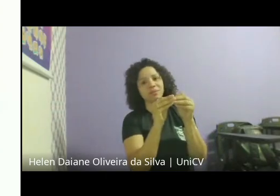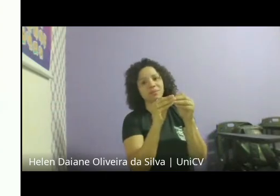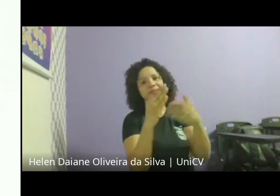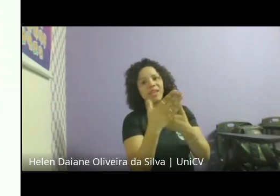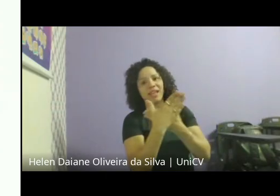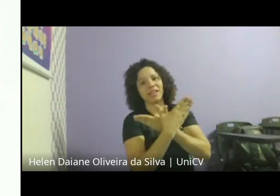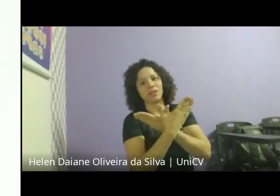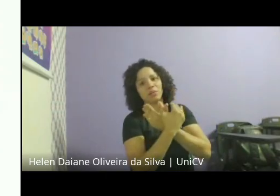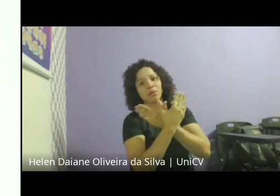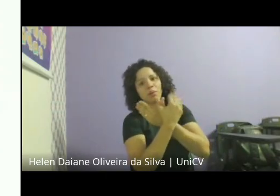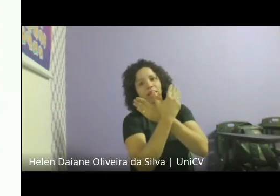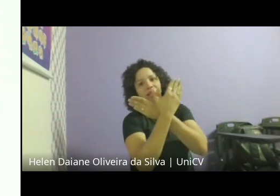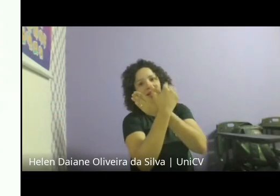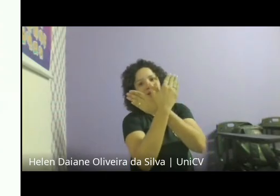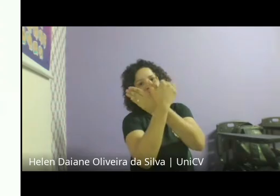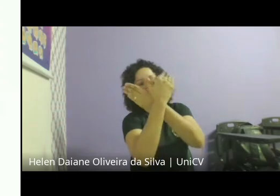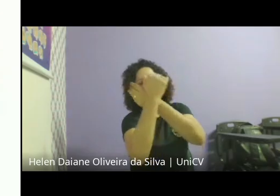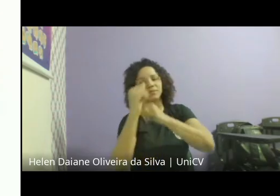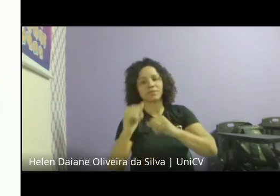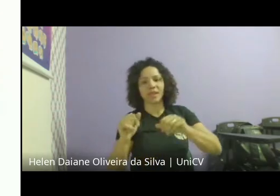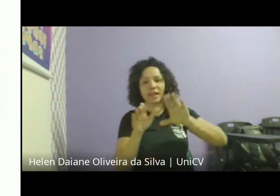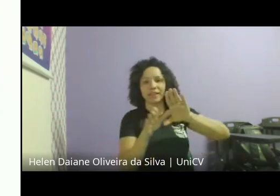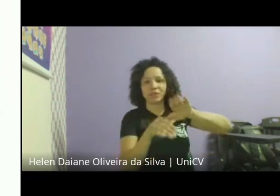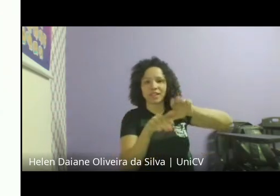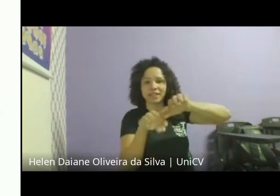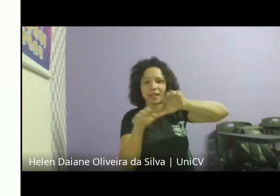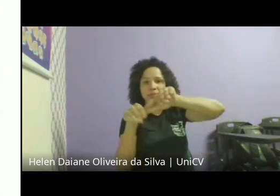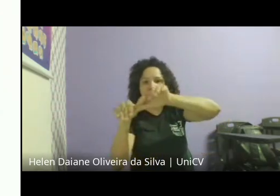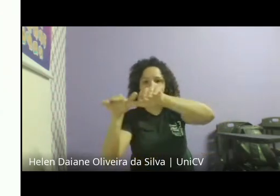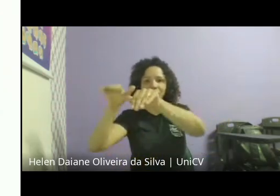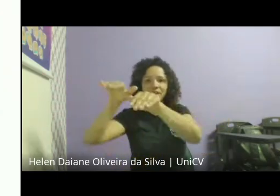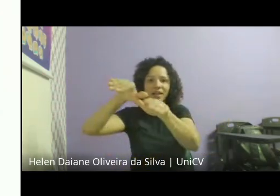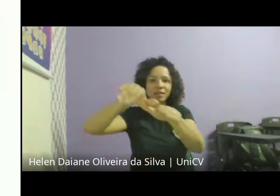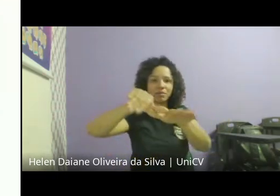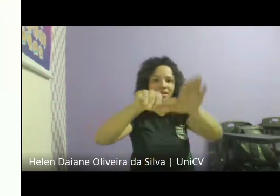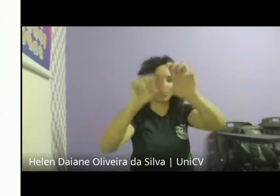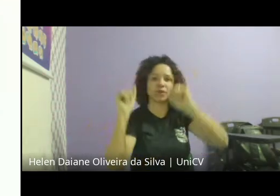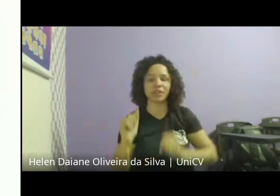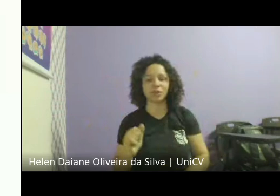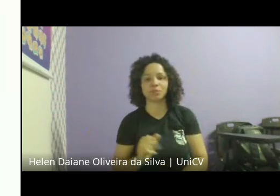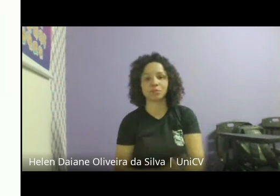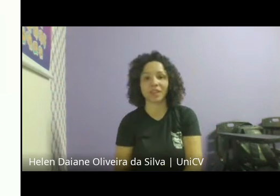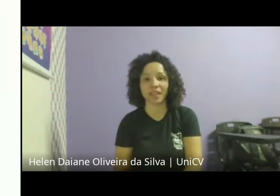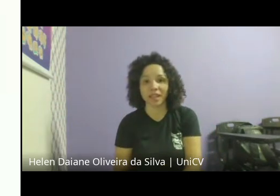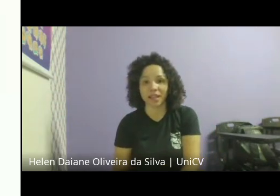animal, né? Ó, borboleta. Aí se eu fizer assim, é pássaro, tá? Pássaro